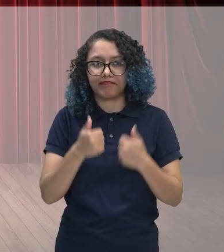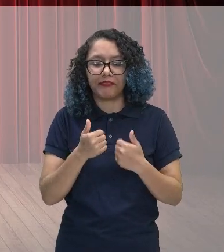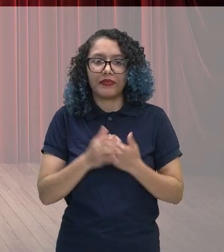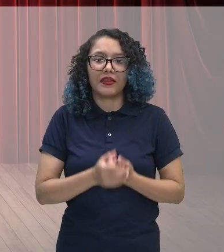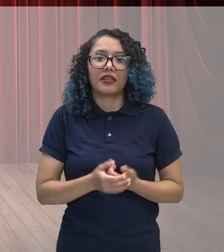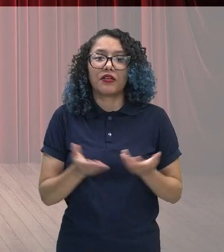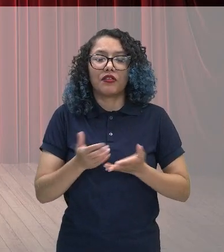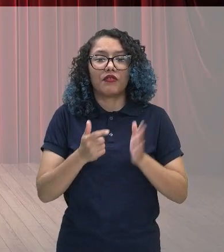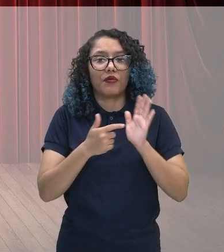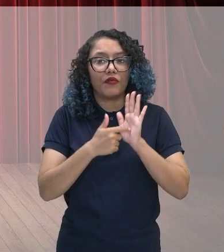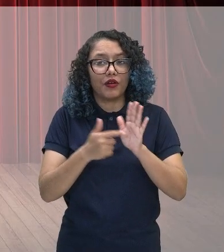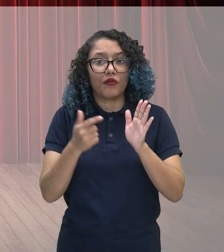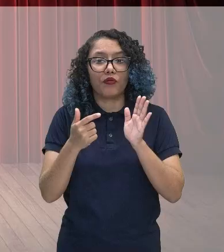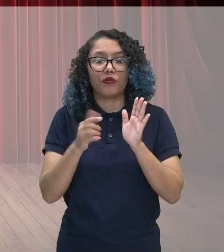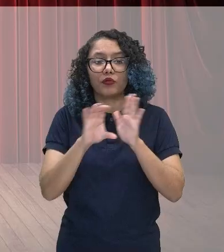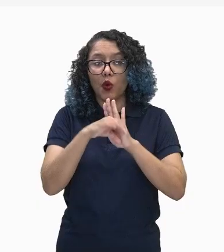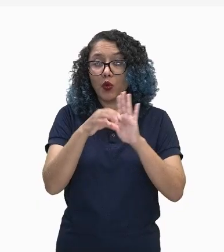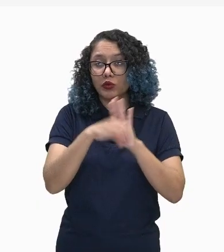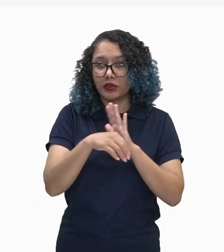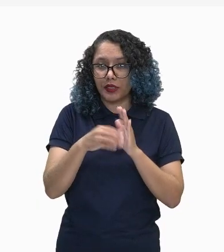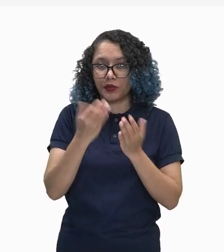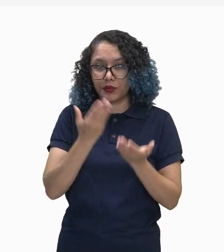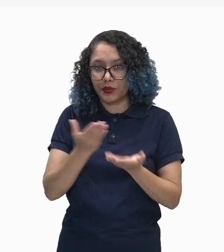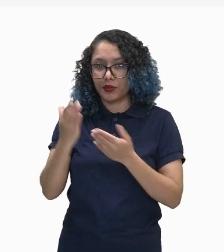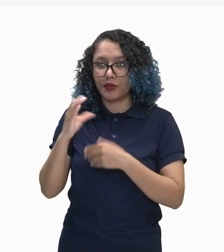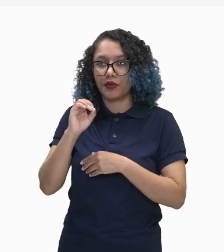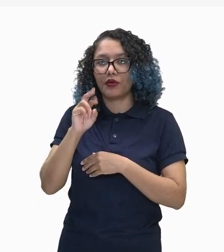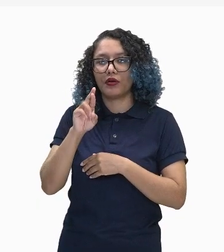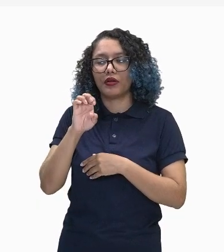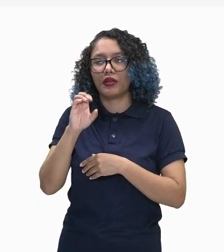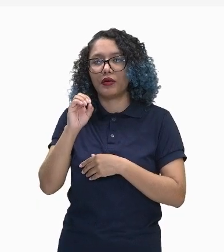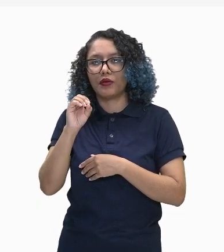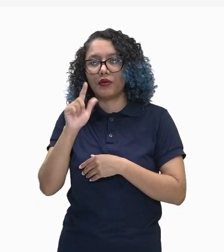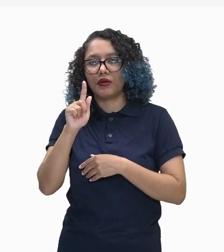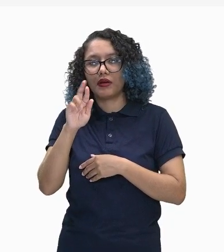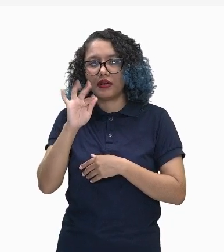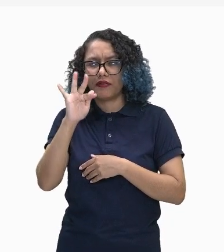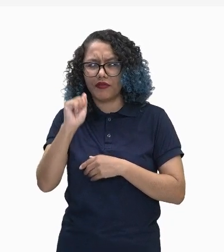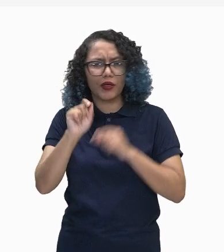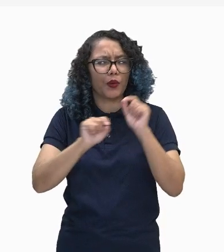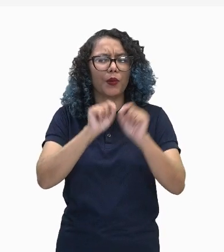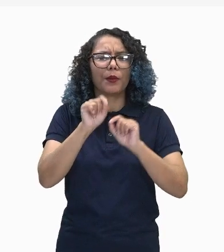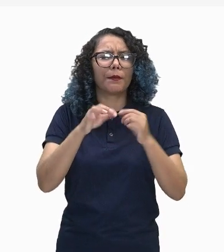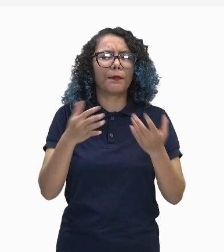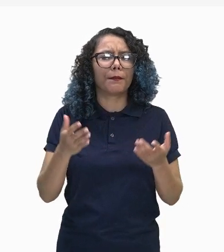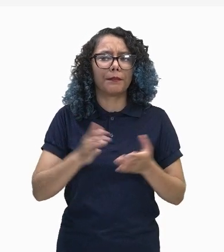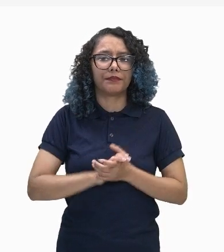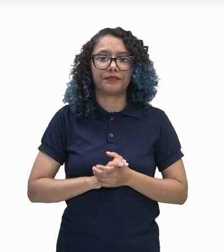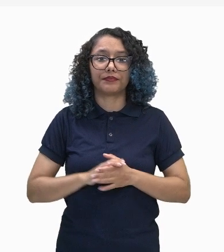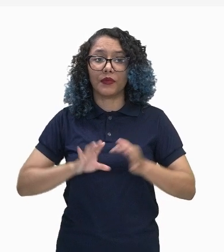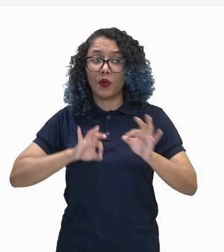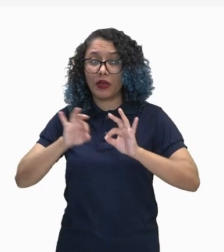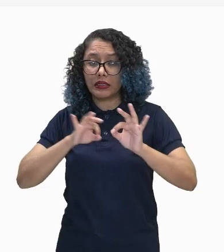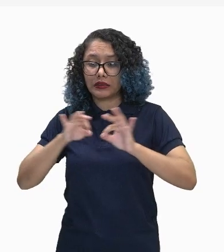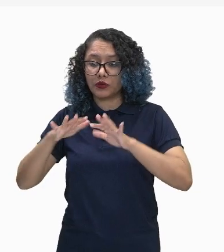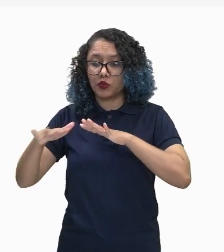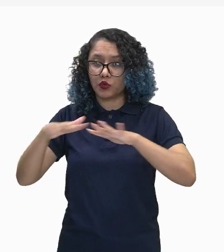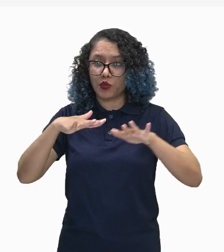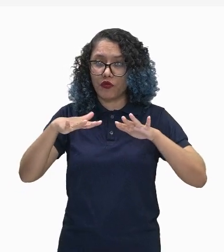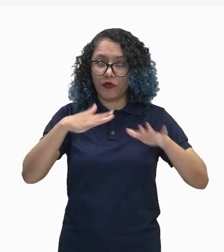conceituar para vocês. O que é coreografia? Bem, coreografia é a organização de